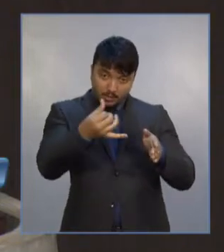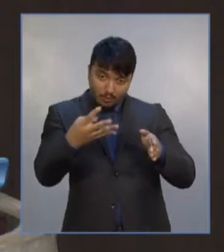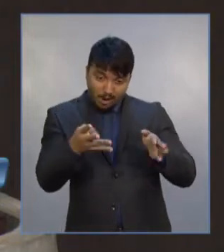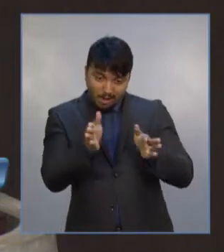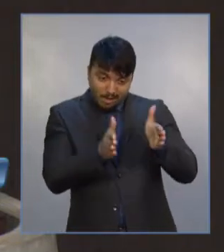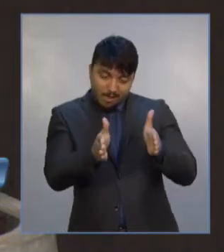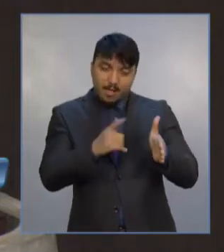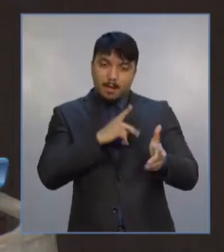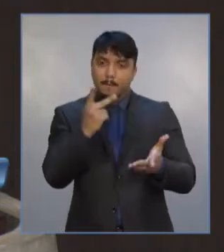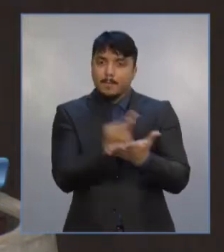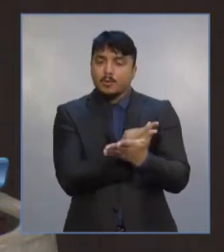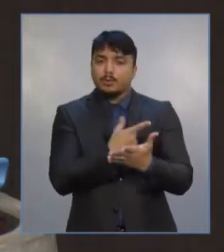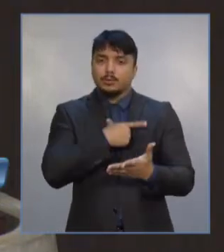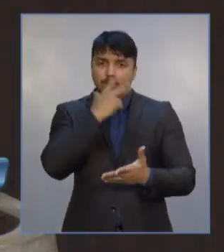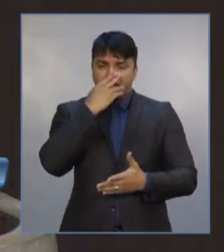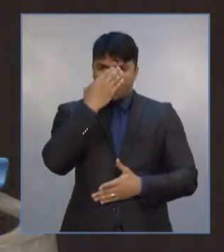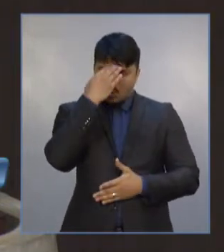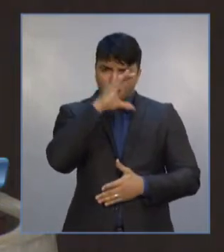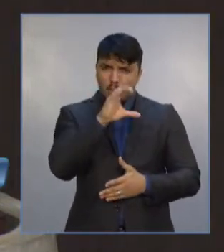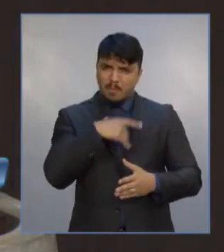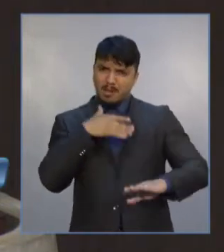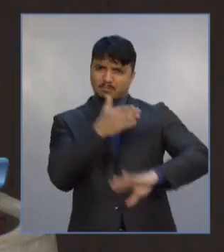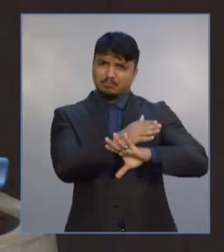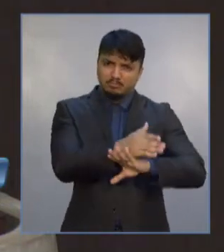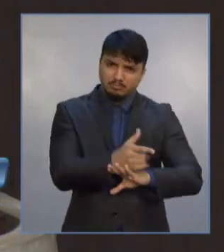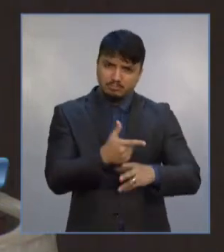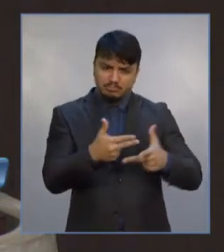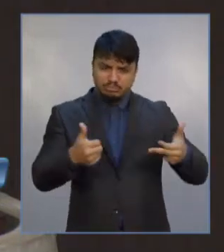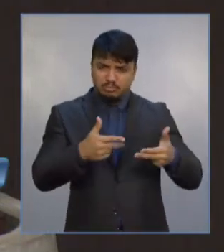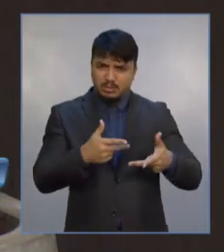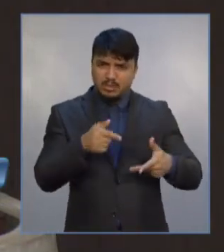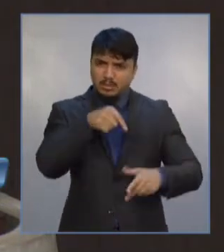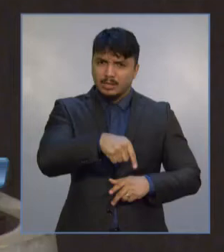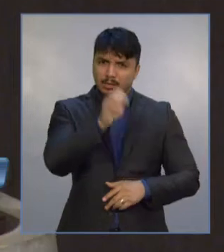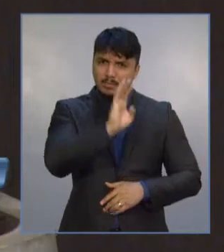Brasil, de cubanização do Brasil.